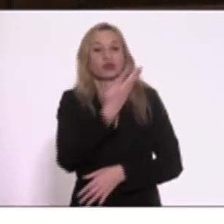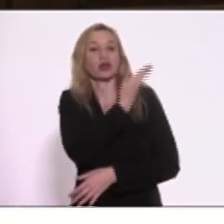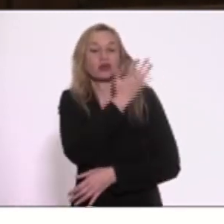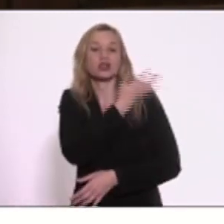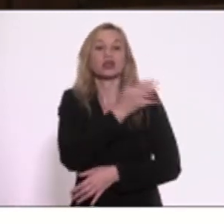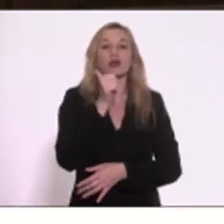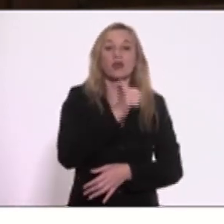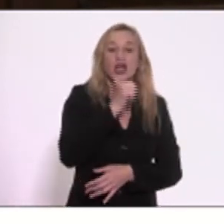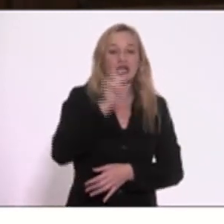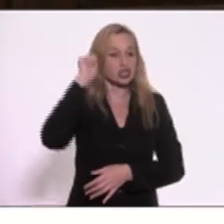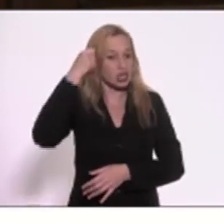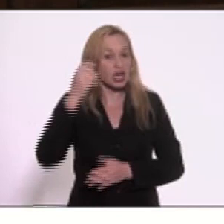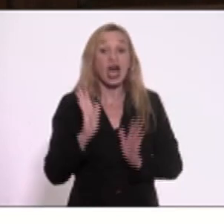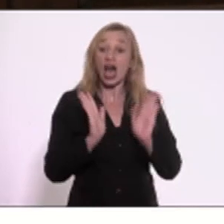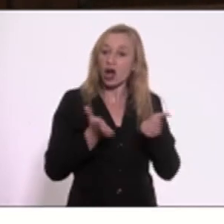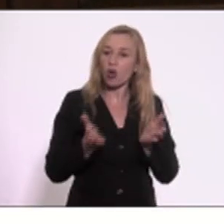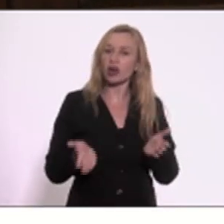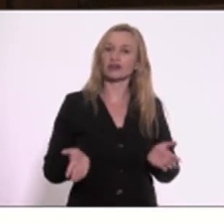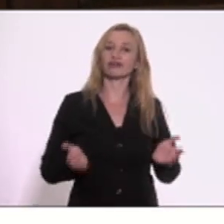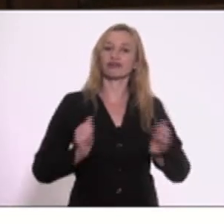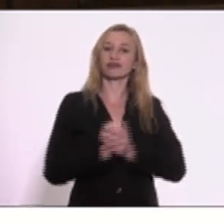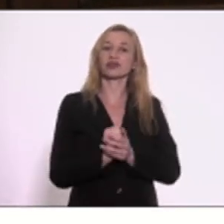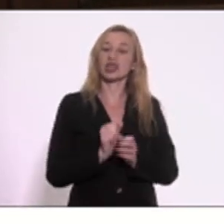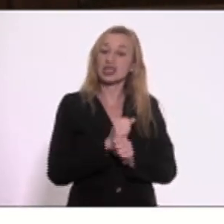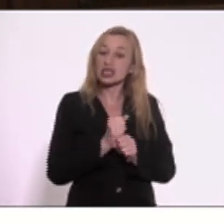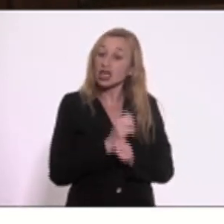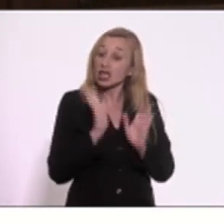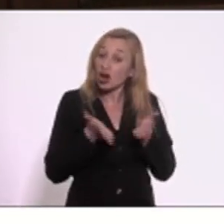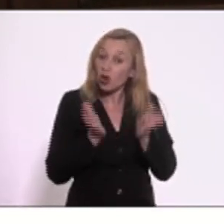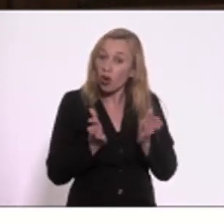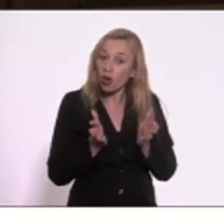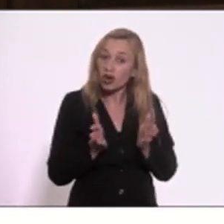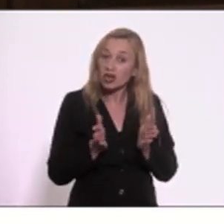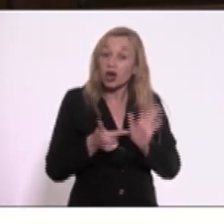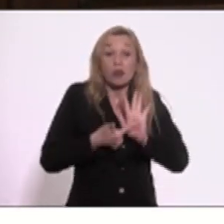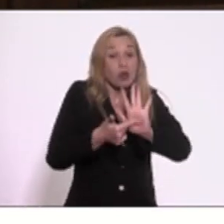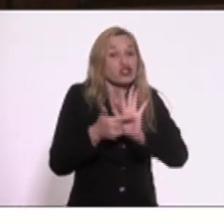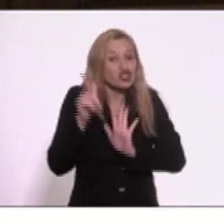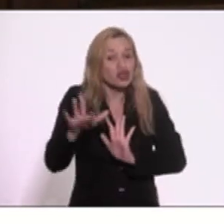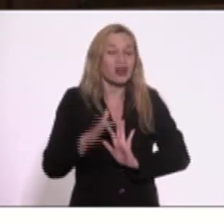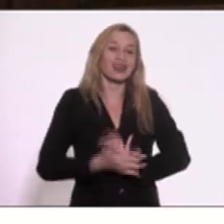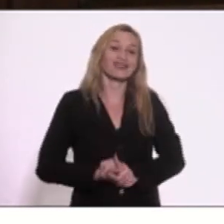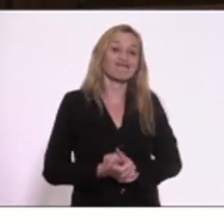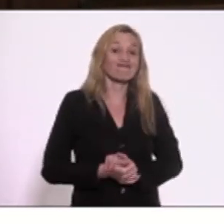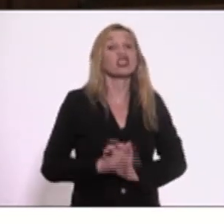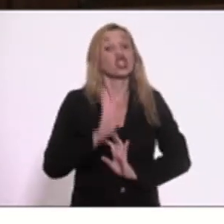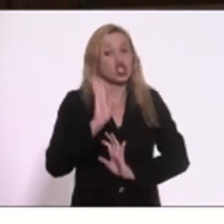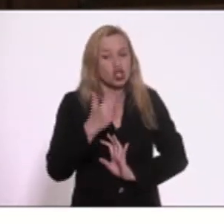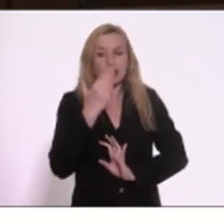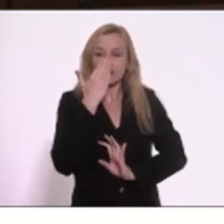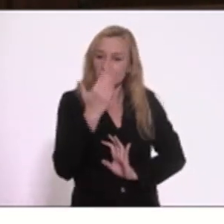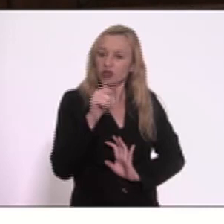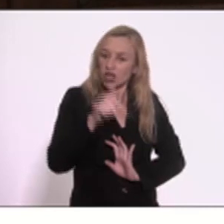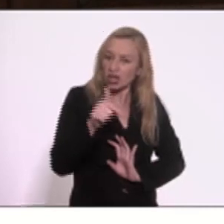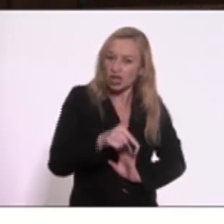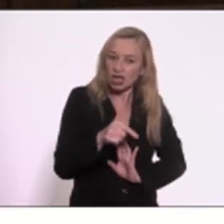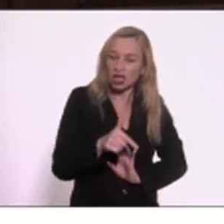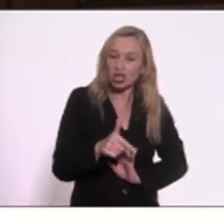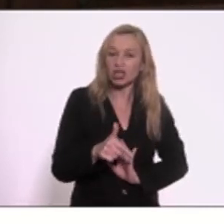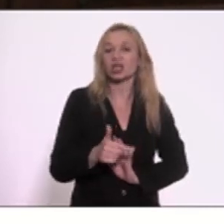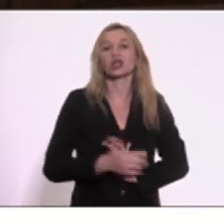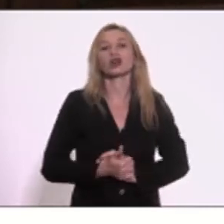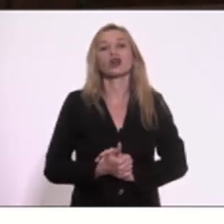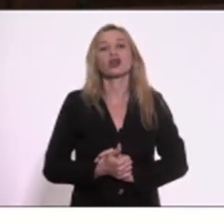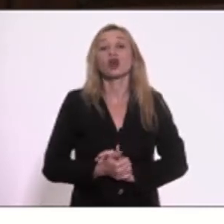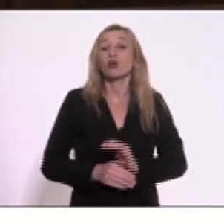negras. Agora, nesta legislatura, os sinais são diferentes. Nós já enfrentamos aqui, estamos